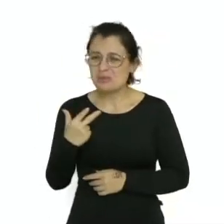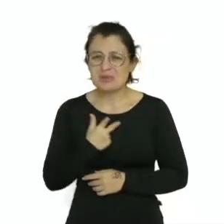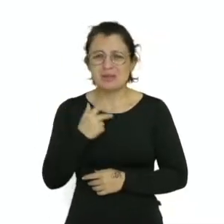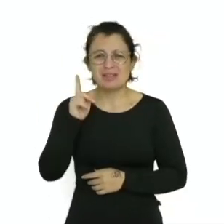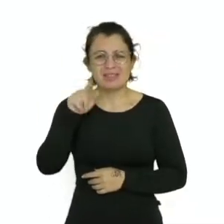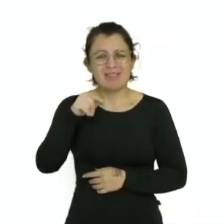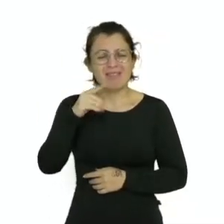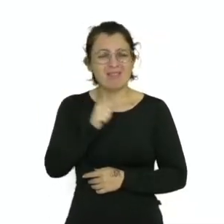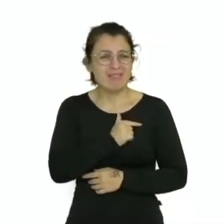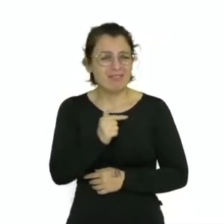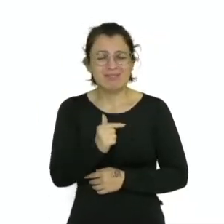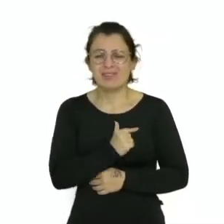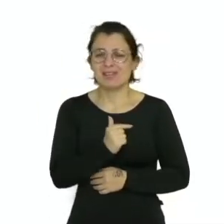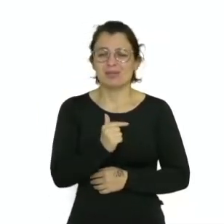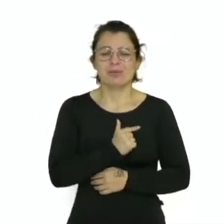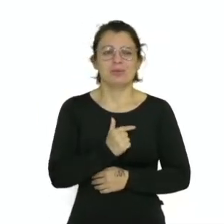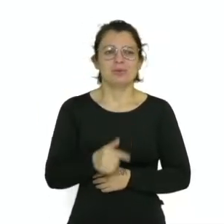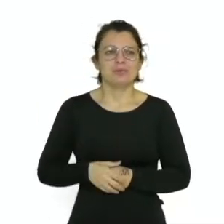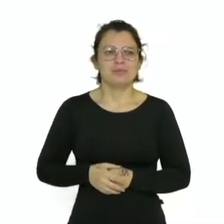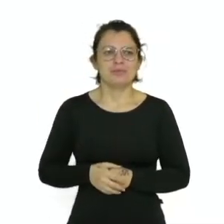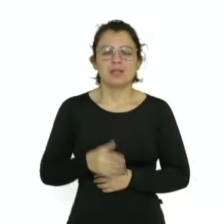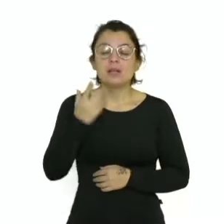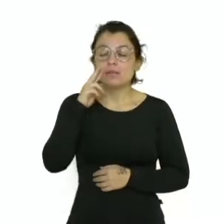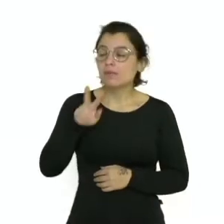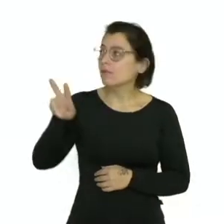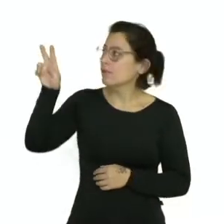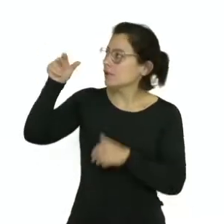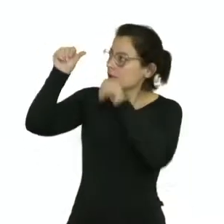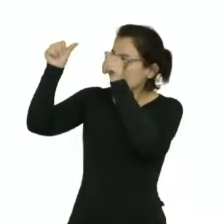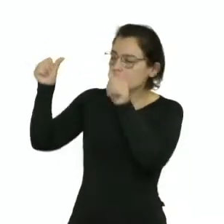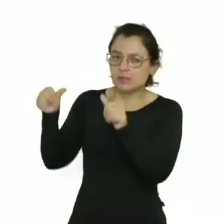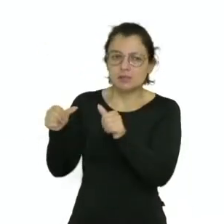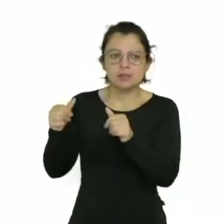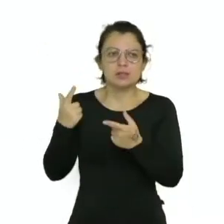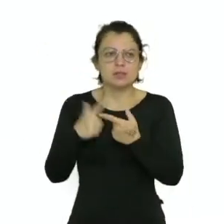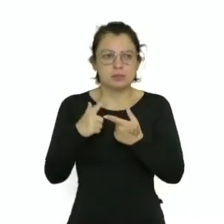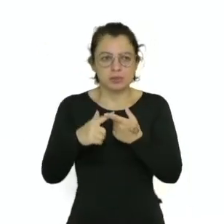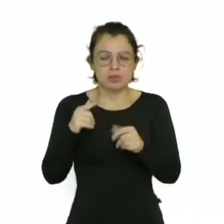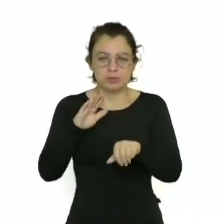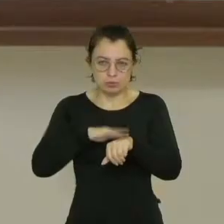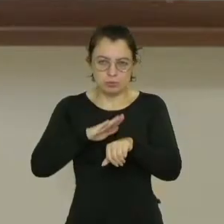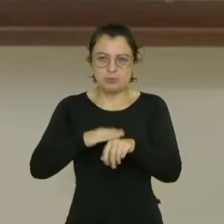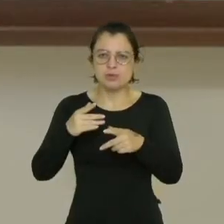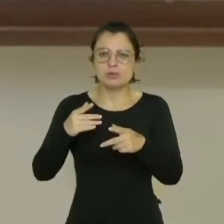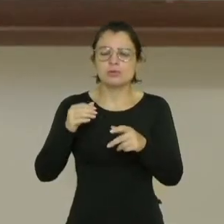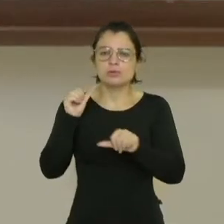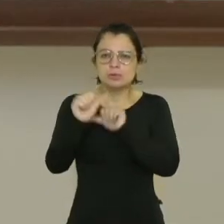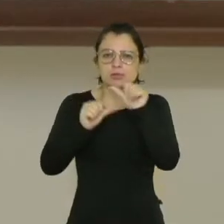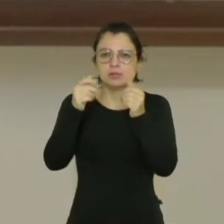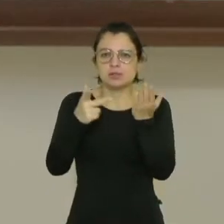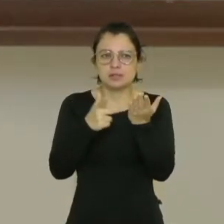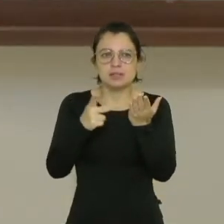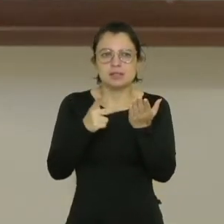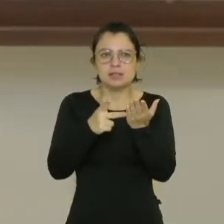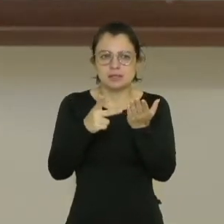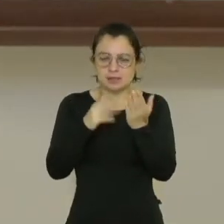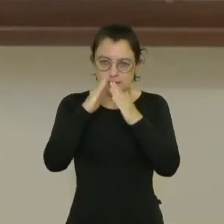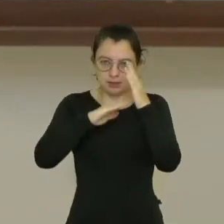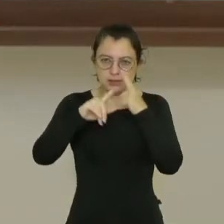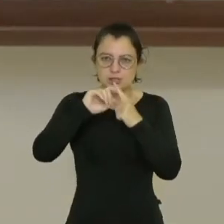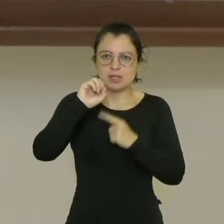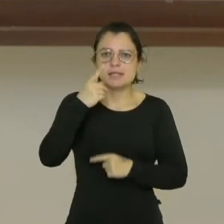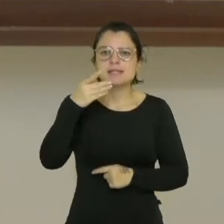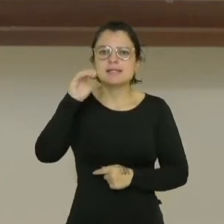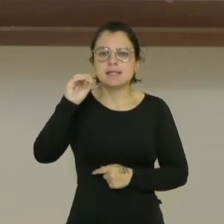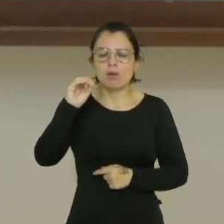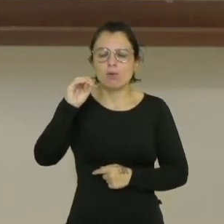a Igreja Católica. Então aqui mostrando uma imagem, porque quando foram fazer a reforma da Basílica de São Pedro,